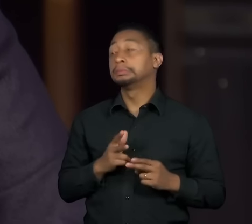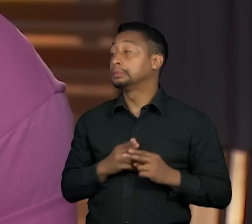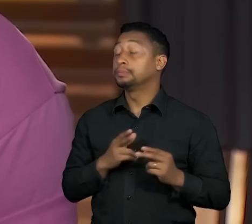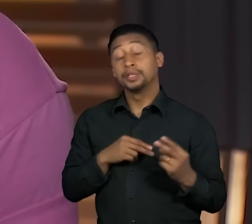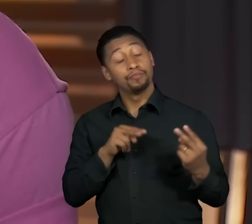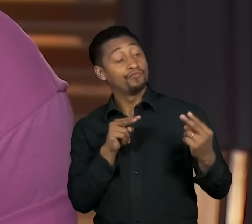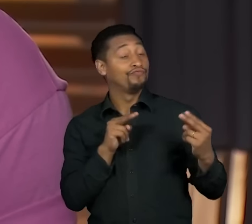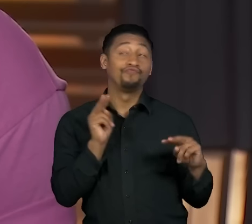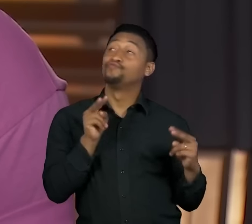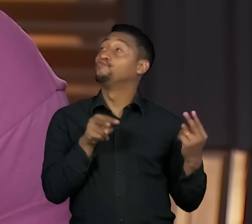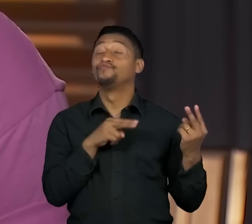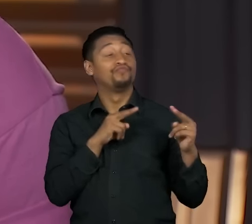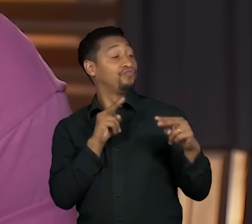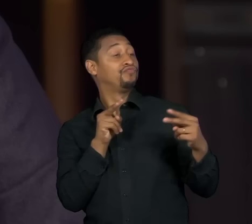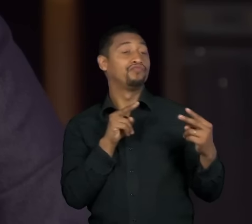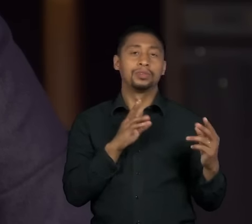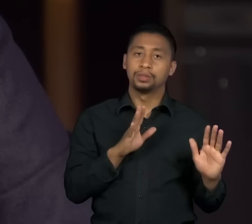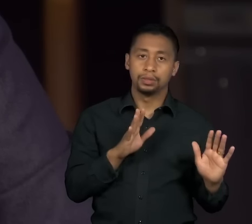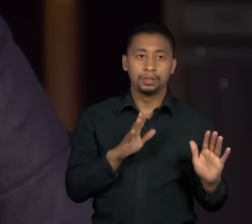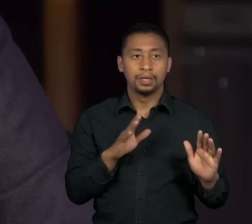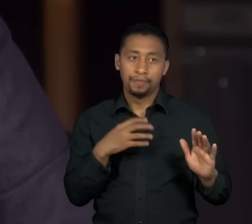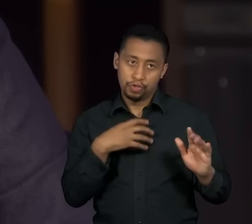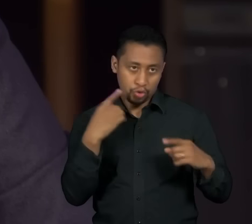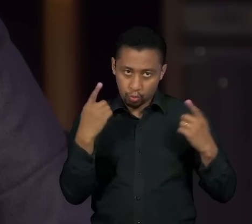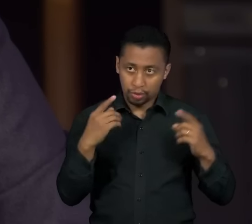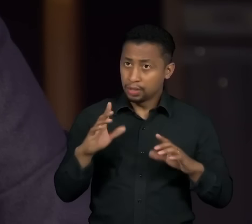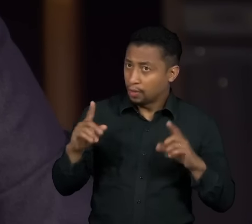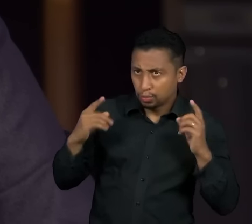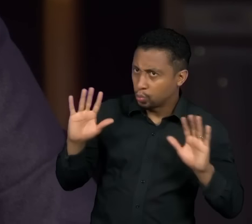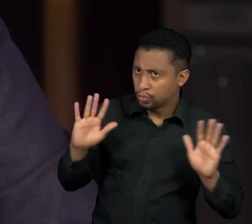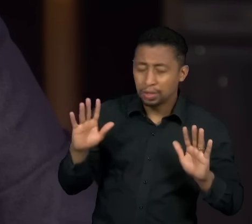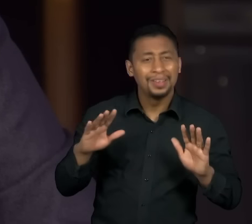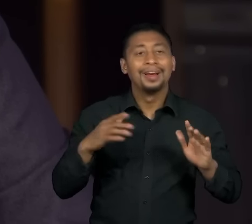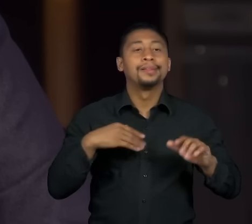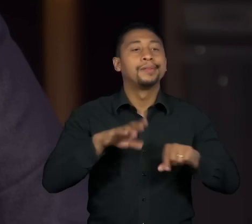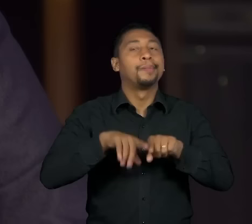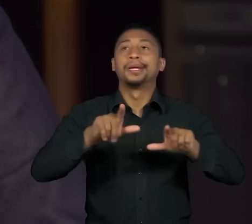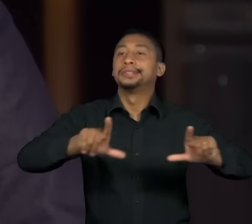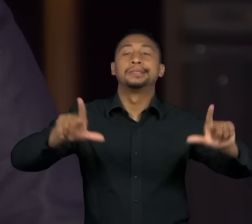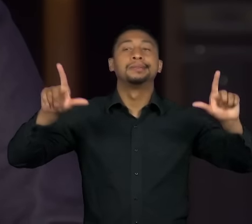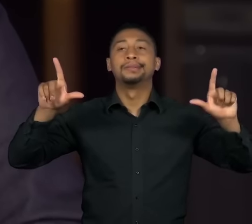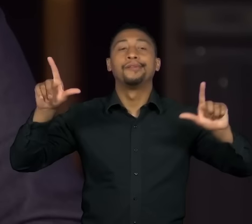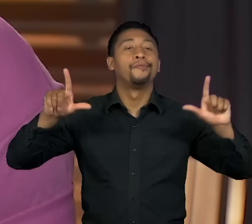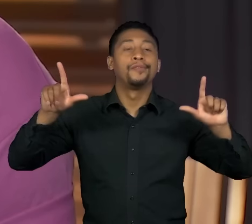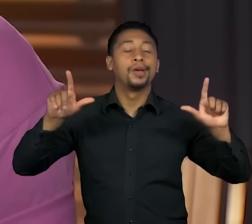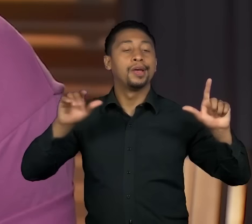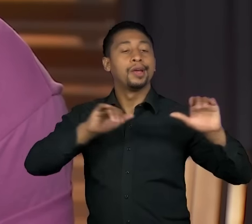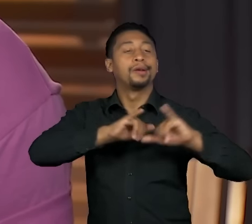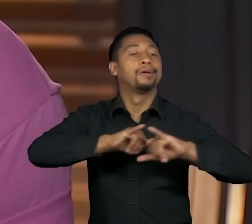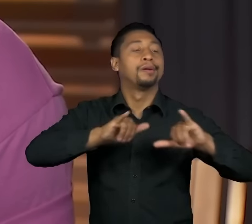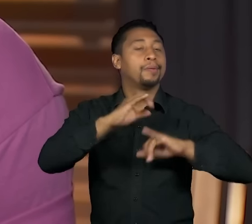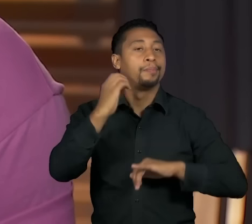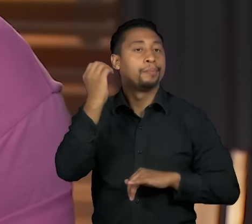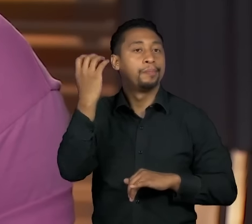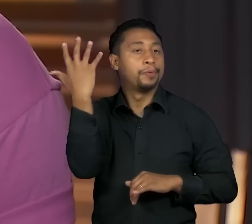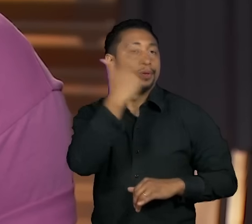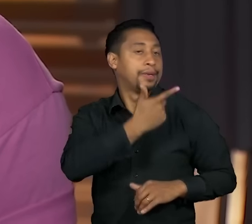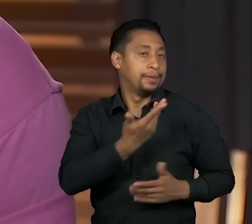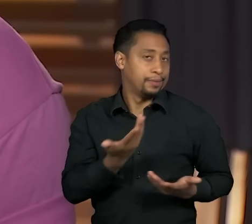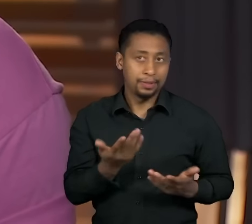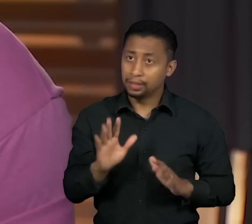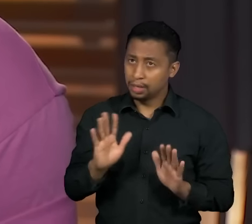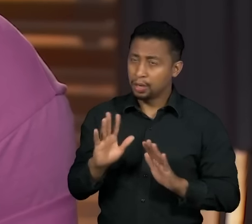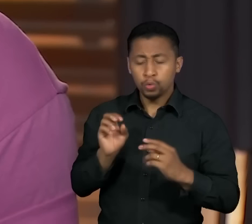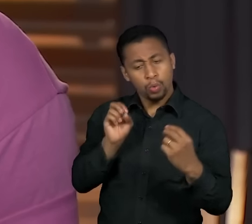Não é se fazer de doido. Não é se fazer de doido, nem de fazer campanha bonita na TV, né? É só não se fazer de doido e olhar, de fato, pro